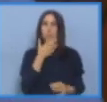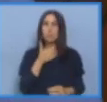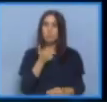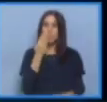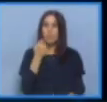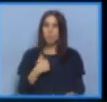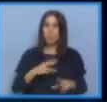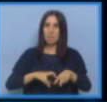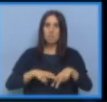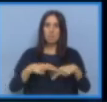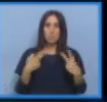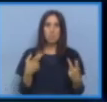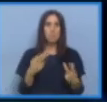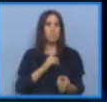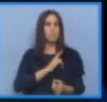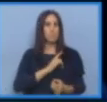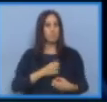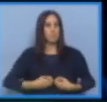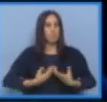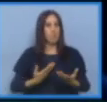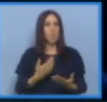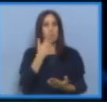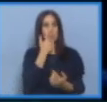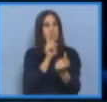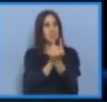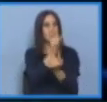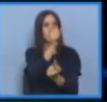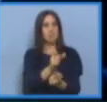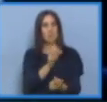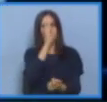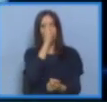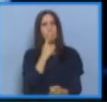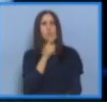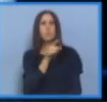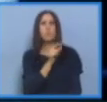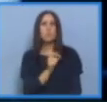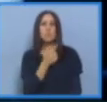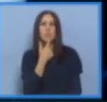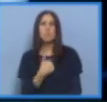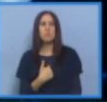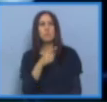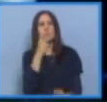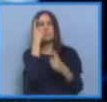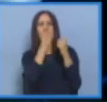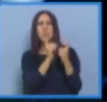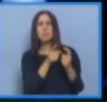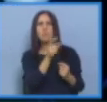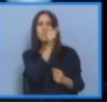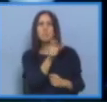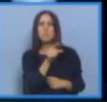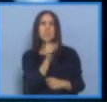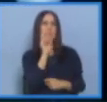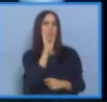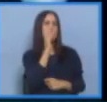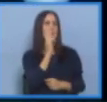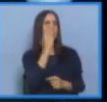penso eu, e enriquecedor, a questão pessoal, porque quando eu encontro alguém, a primeira coisa que pergunto é: e tu, o que é que tu me dizes, o que é que tu pensas, o que é importante para ti